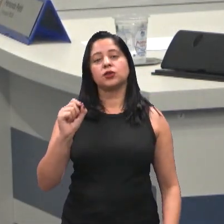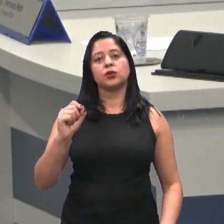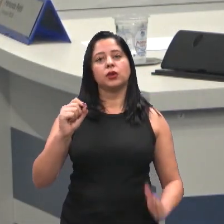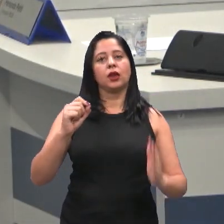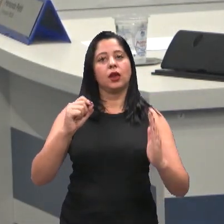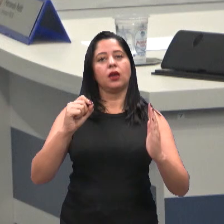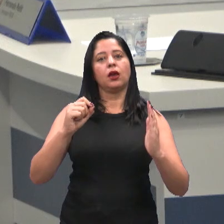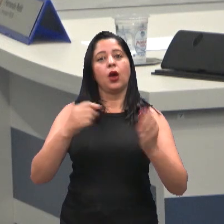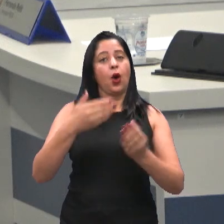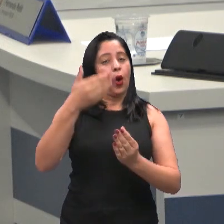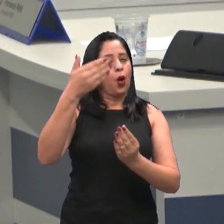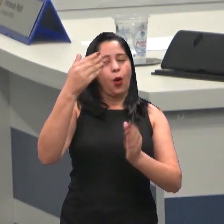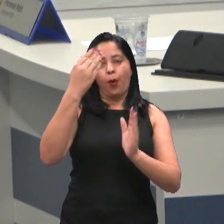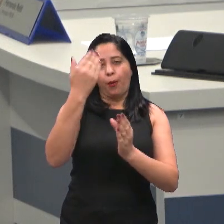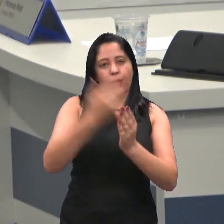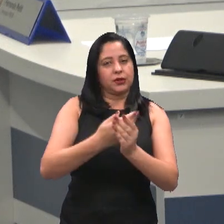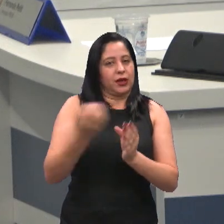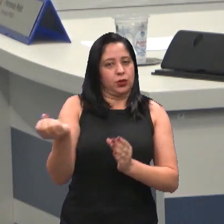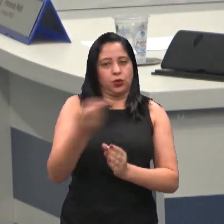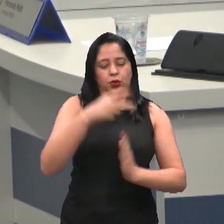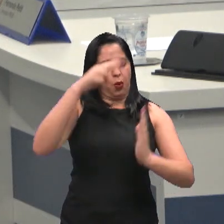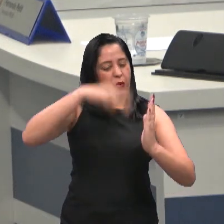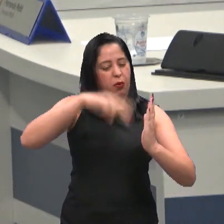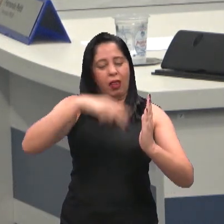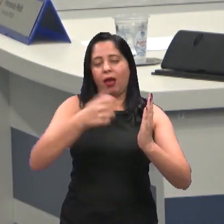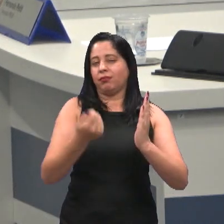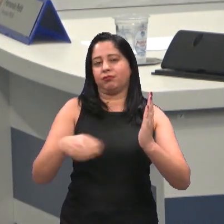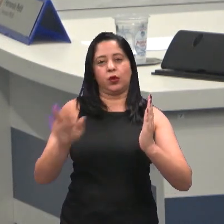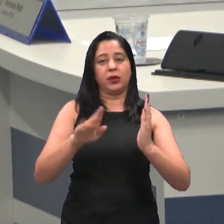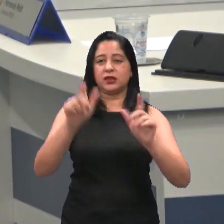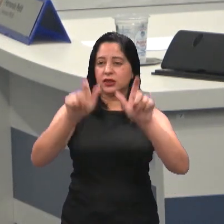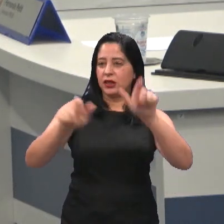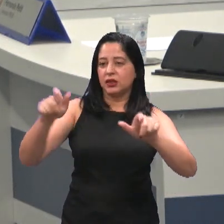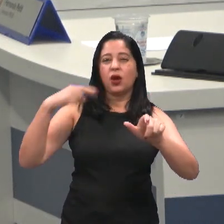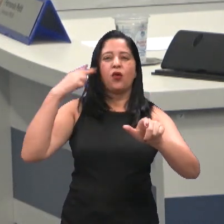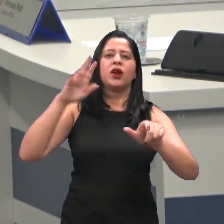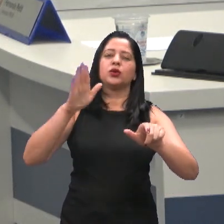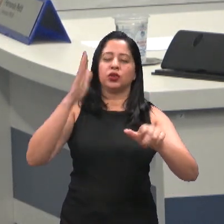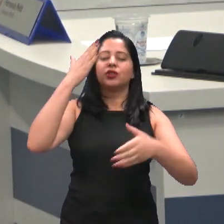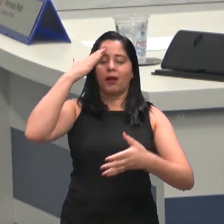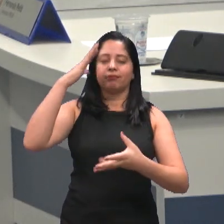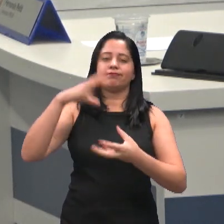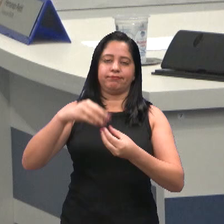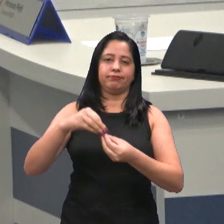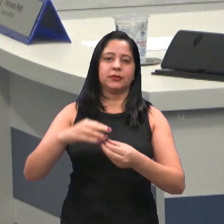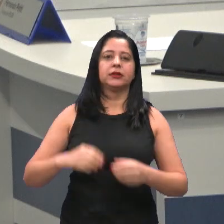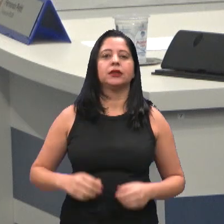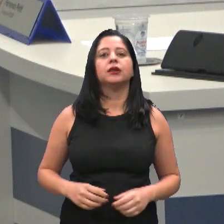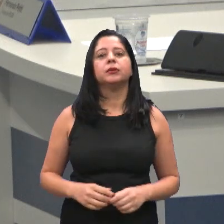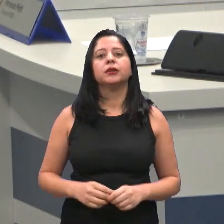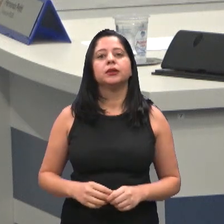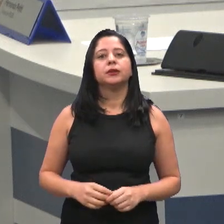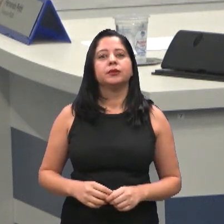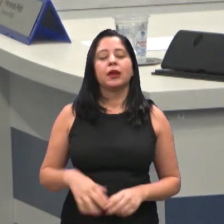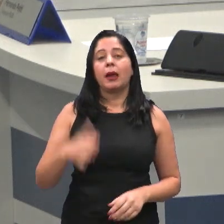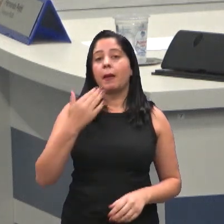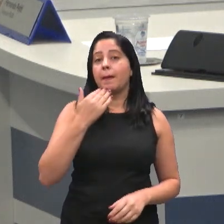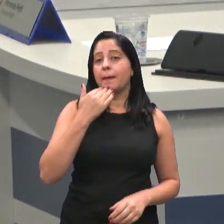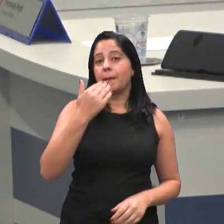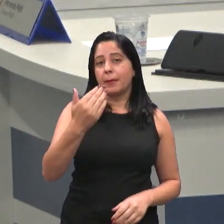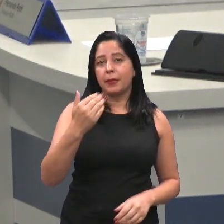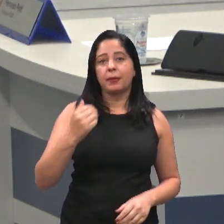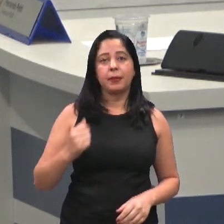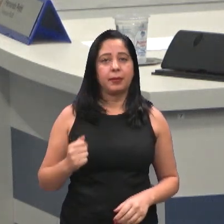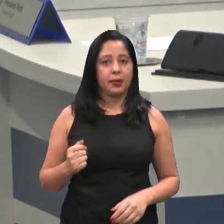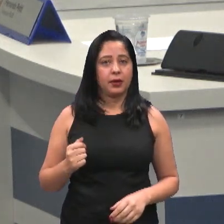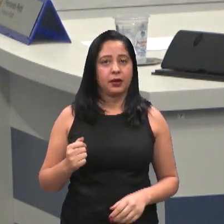leitura de todos os processos da pauta por serem do conhecimento de todos os vereadores. Solicito, senhor presidente,